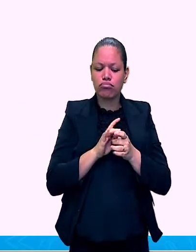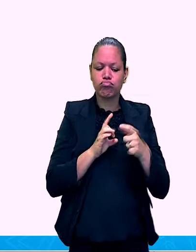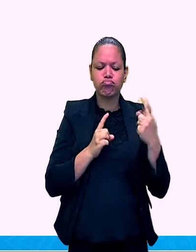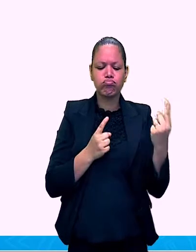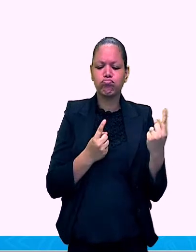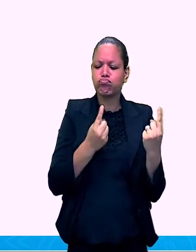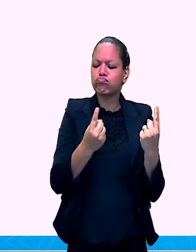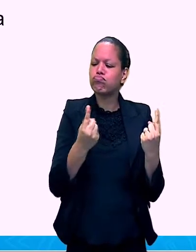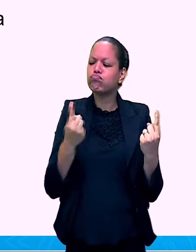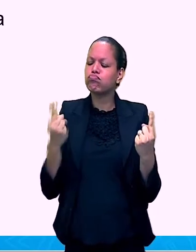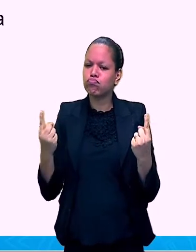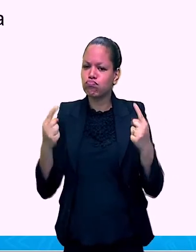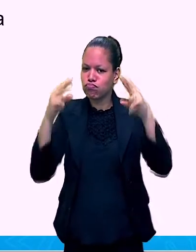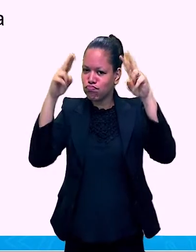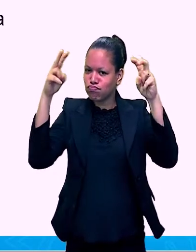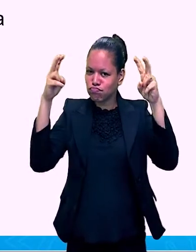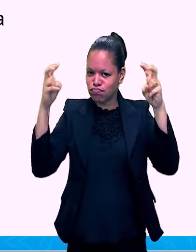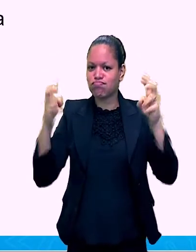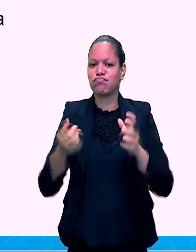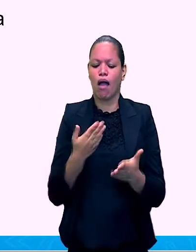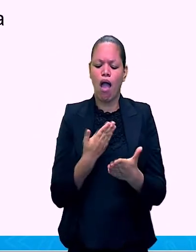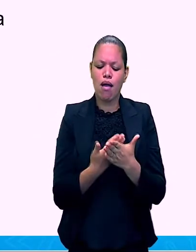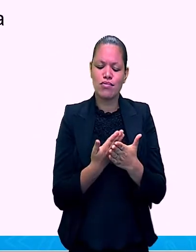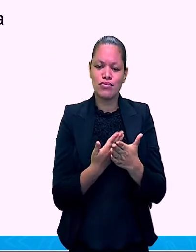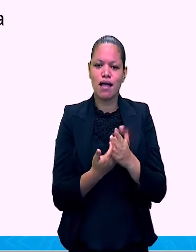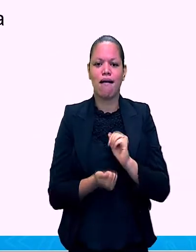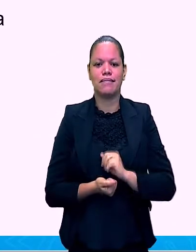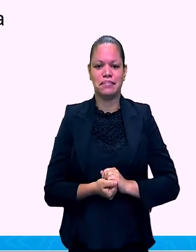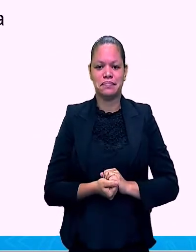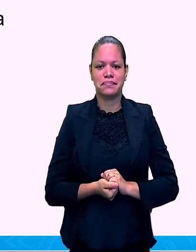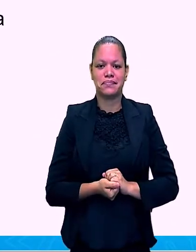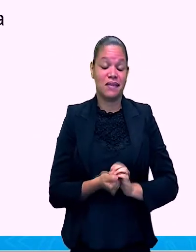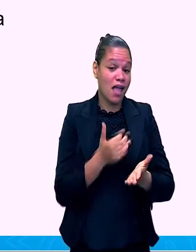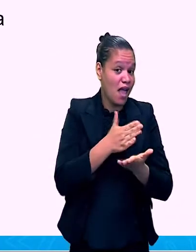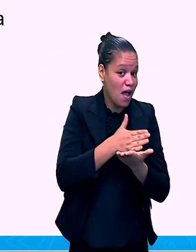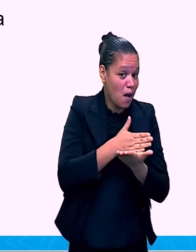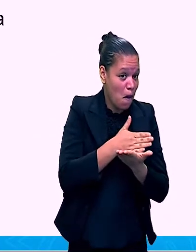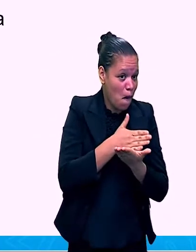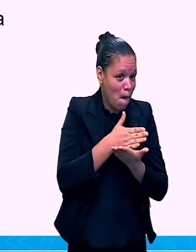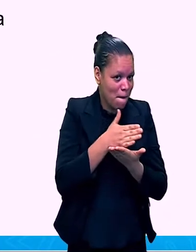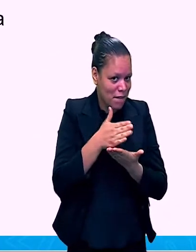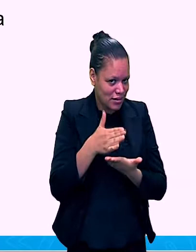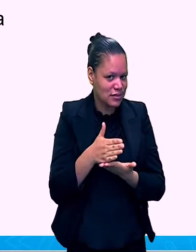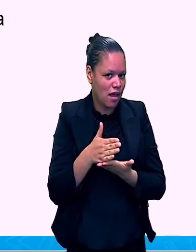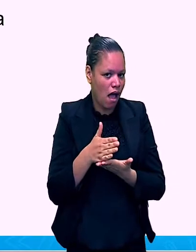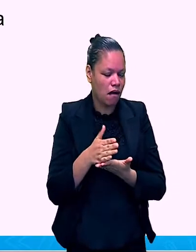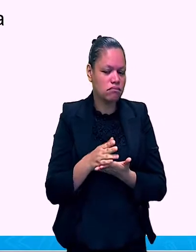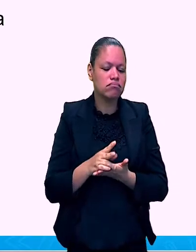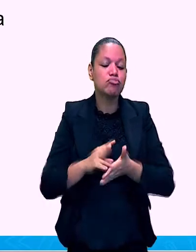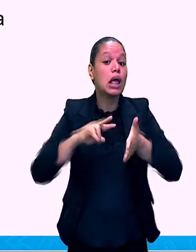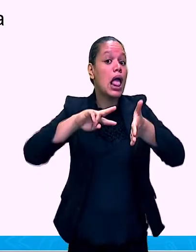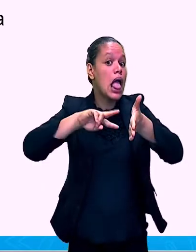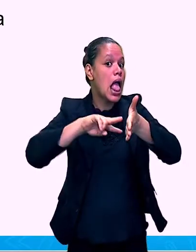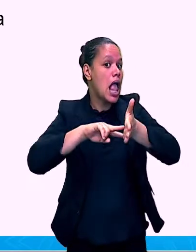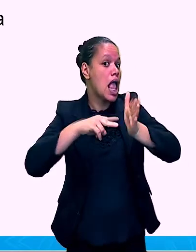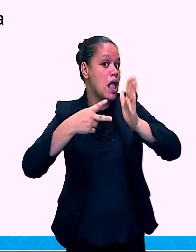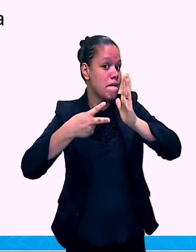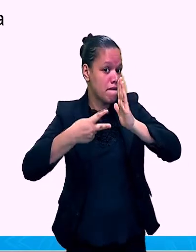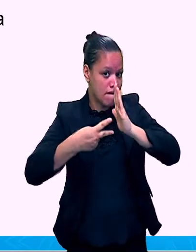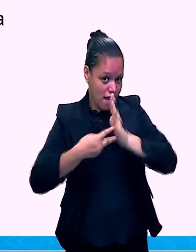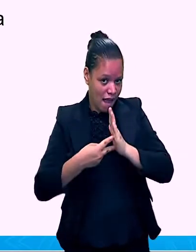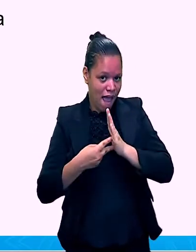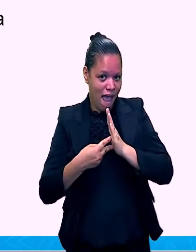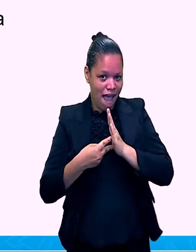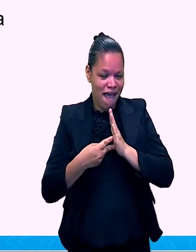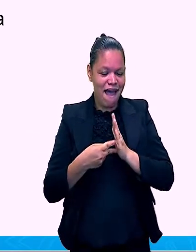desses tópicos. Vamos começar aqui com alguns conceitos sobre território, afinal nós vamos